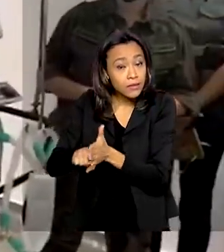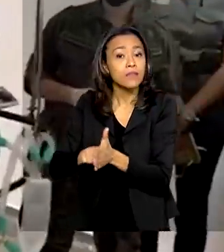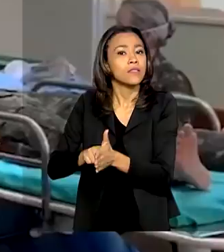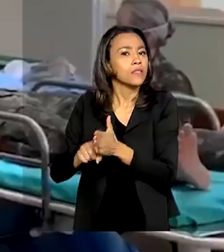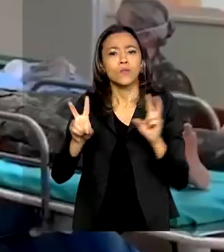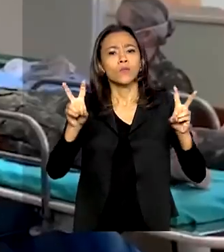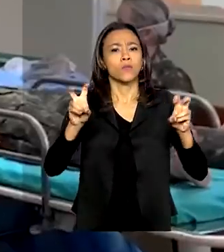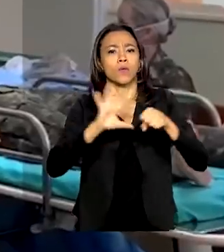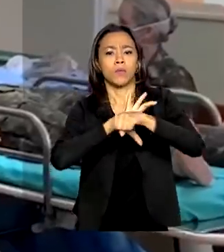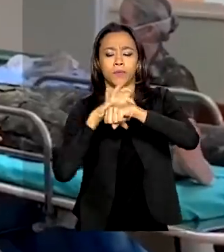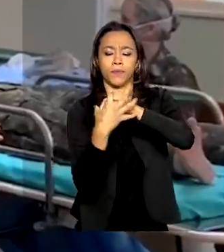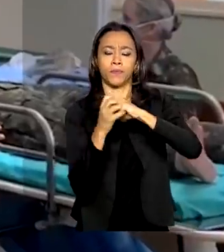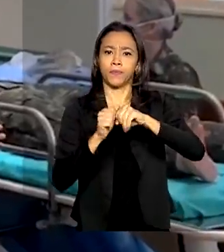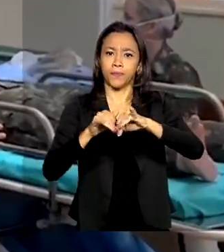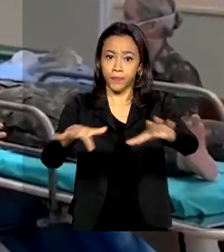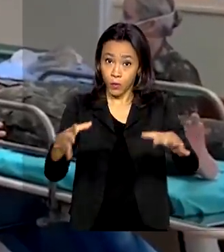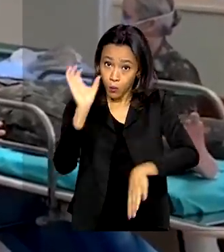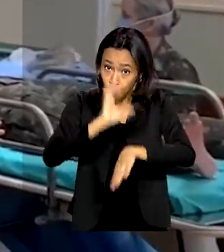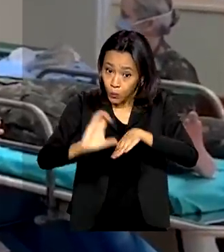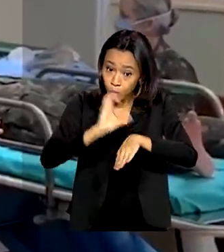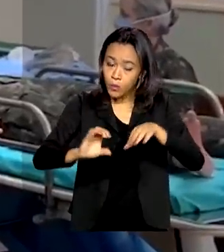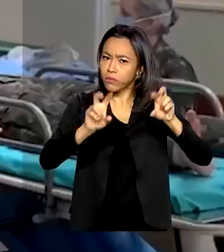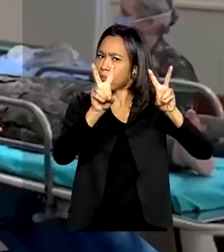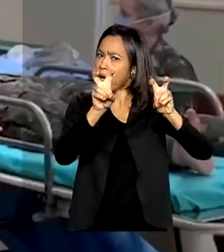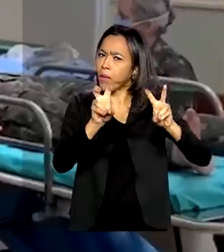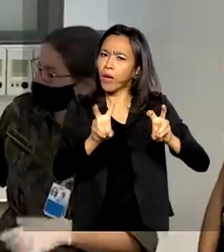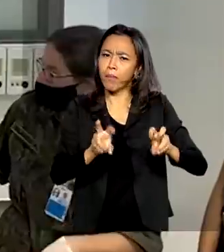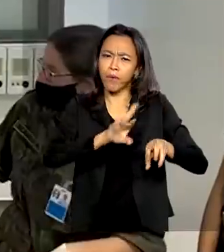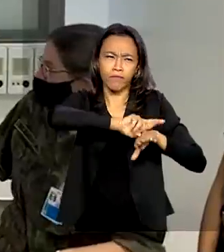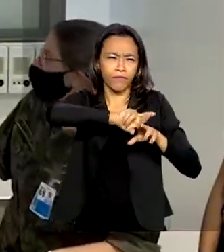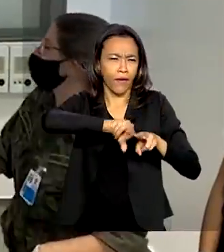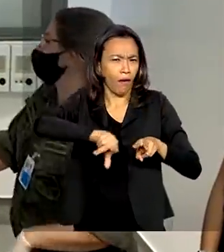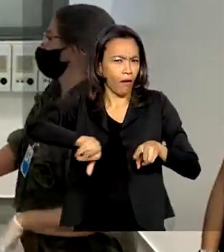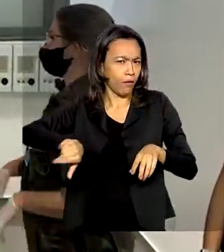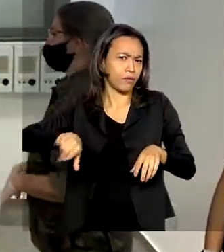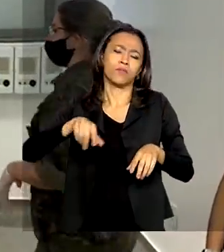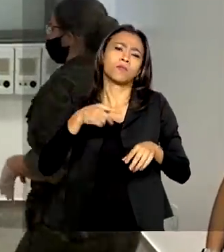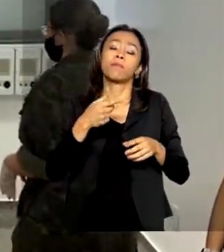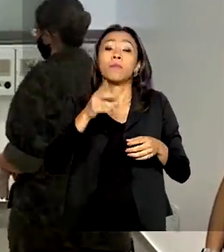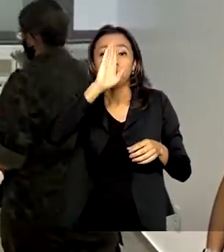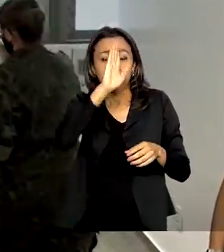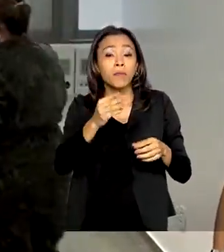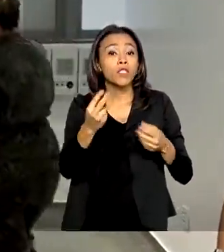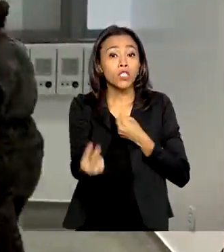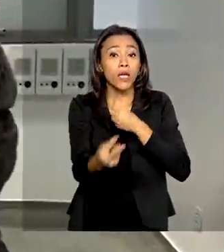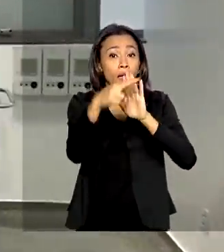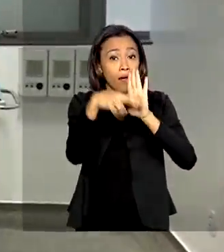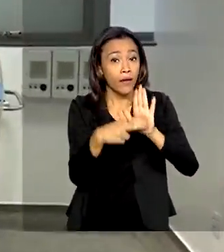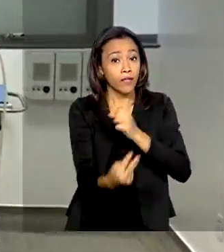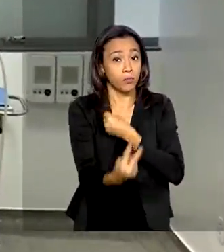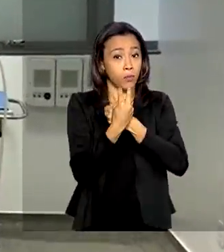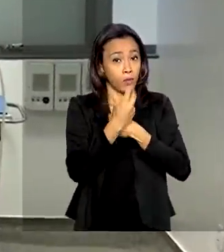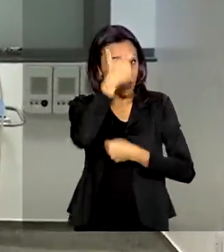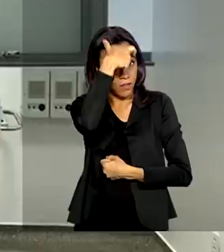o novo coronavírus. O curso vai abordar vários temas, entre eles, as normas de proteção individual